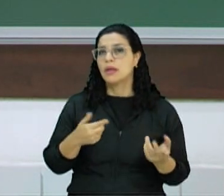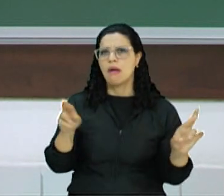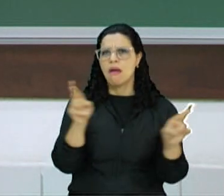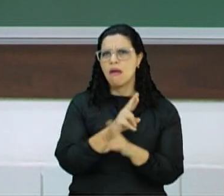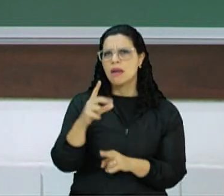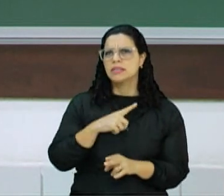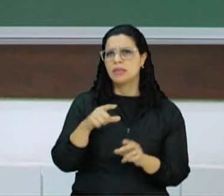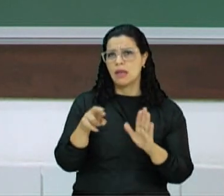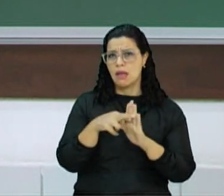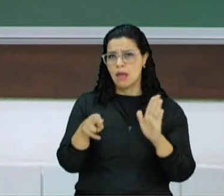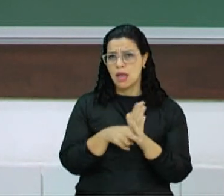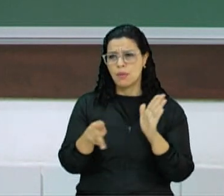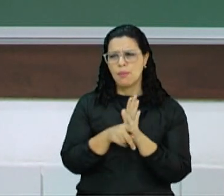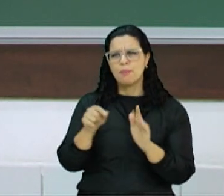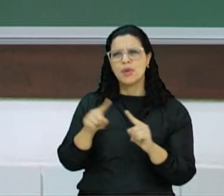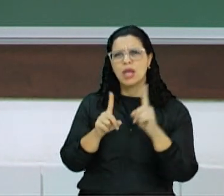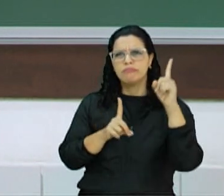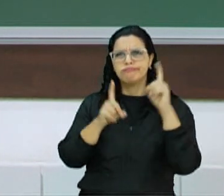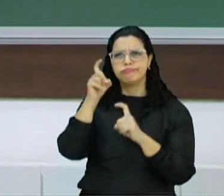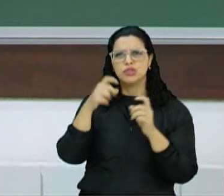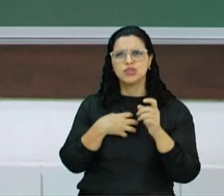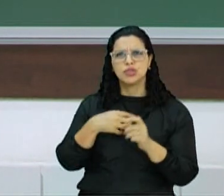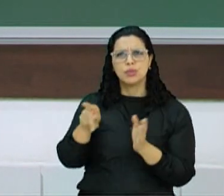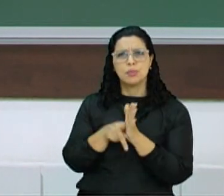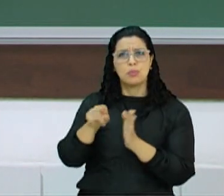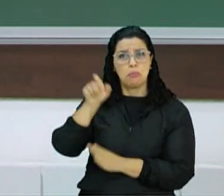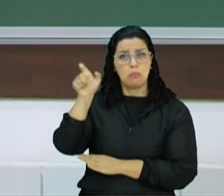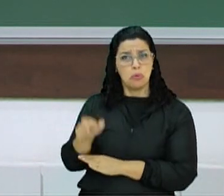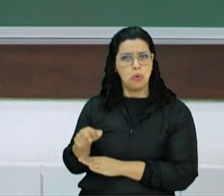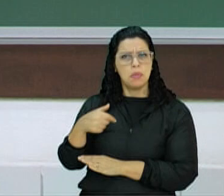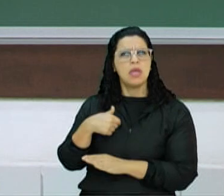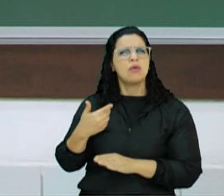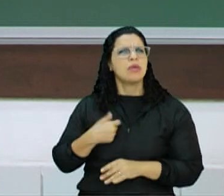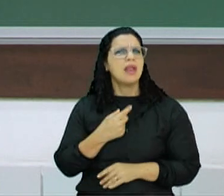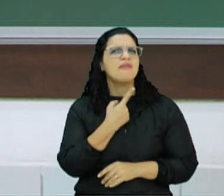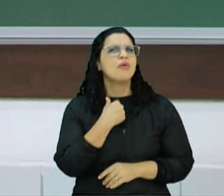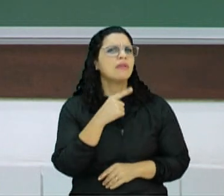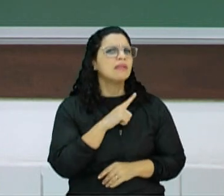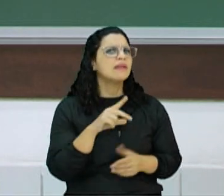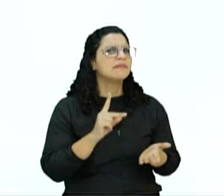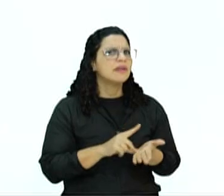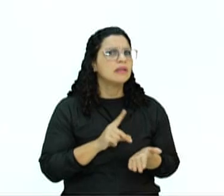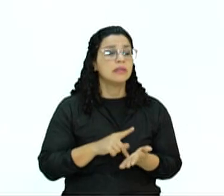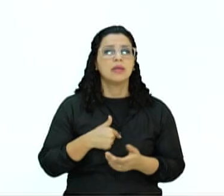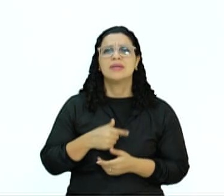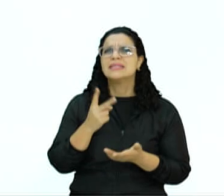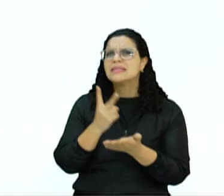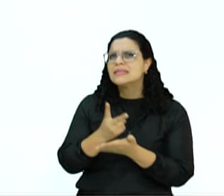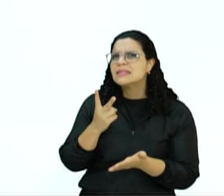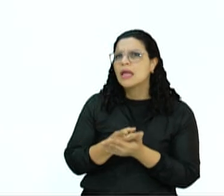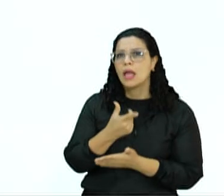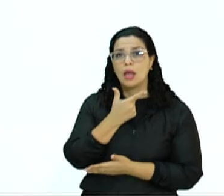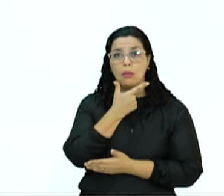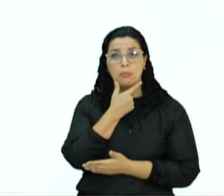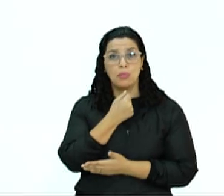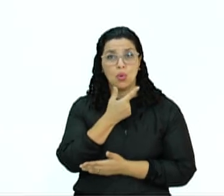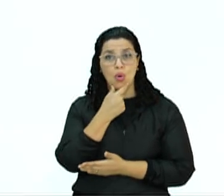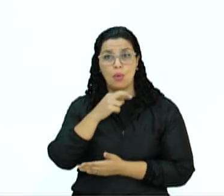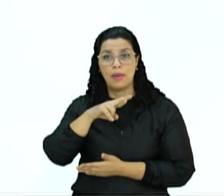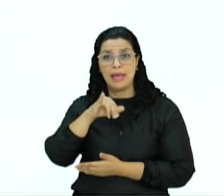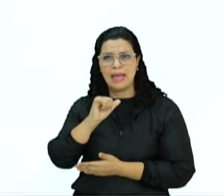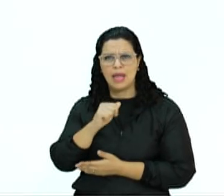possível estabelecer entre as mudanças no semblante do personagem e as suas intenções? Todas as vezes que Ricardo